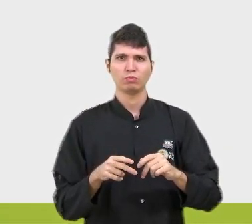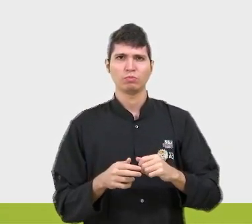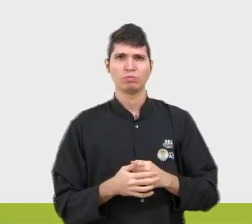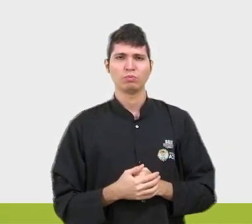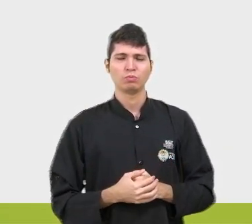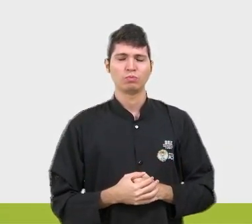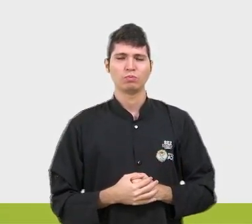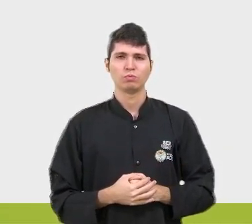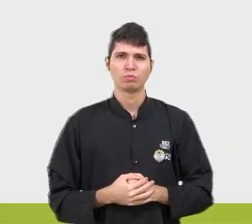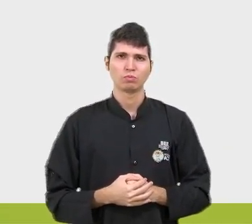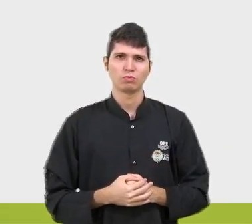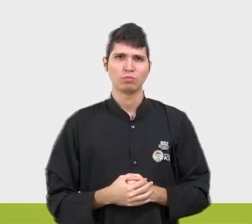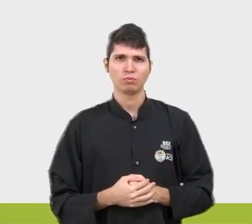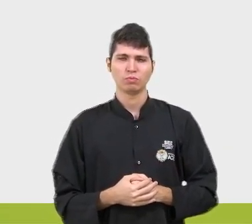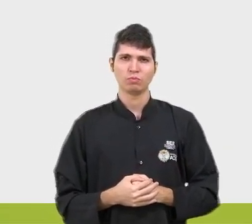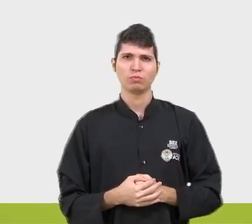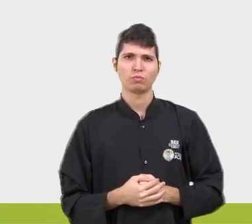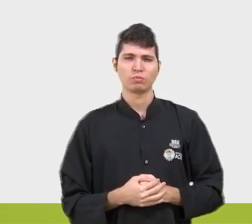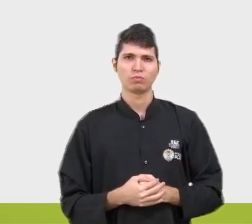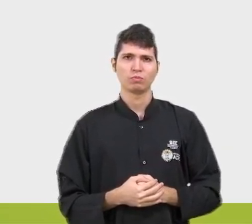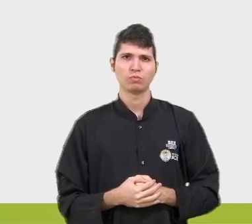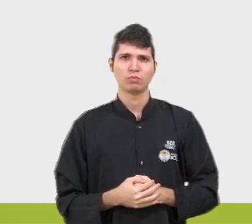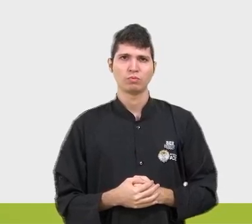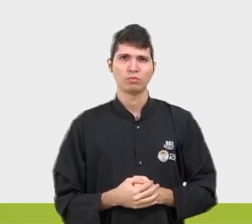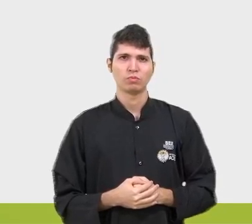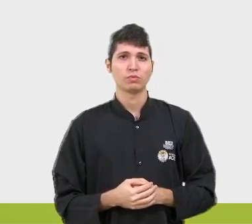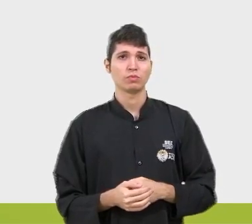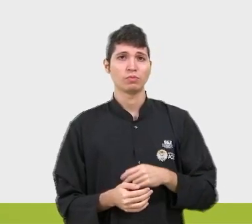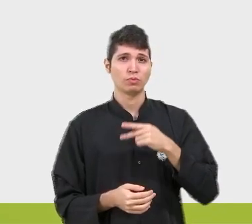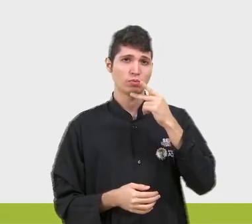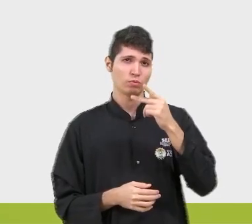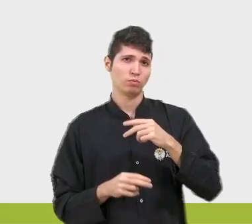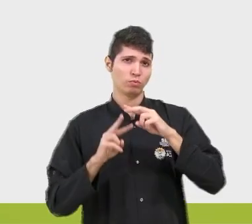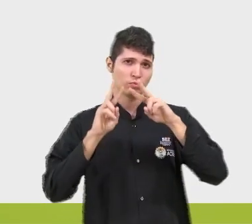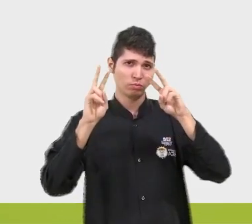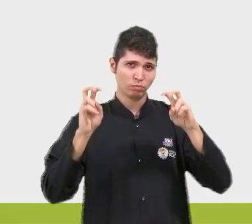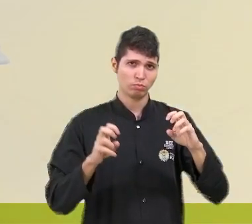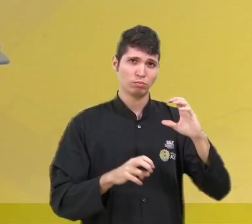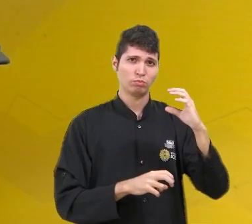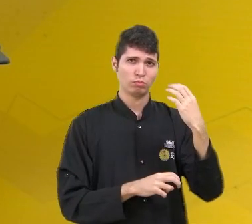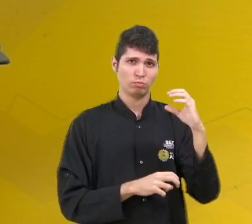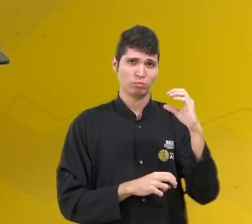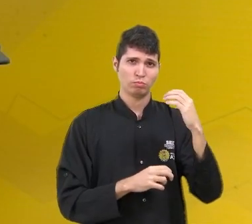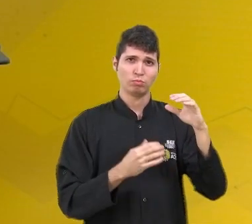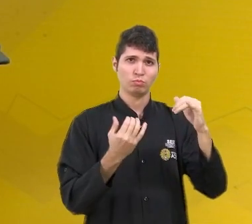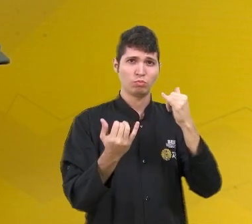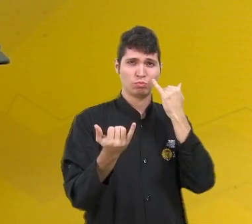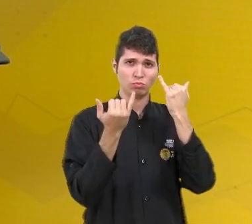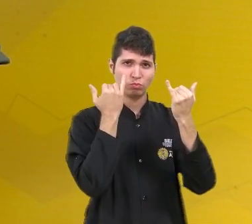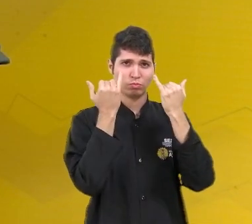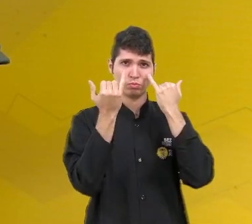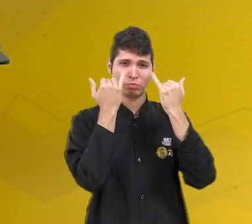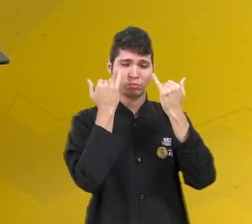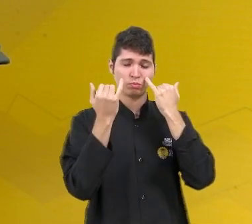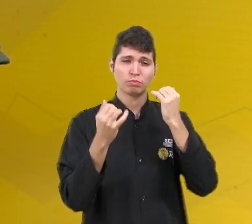E sim, como eu falei para vocês, a questão do meio científico e informacional. Tá?